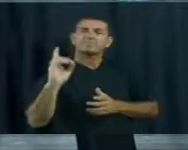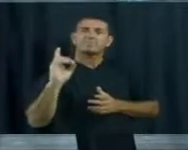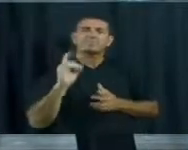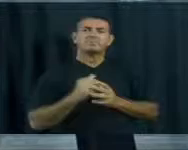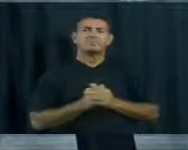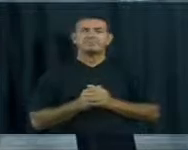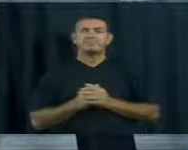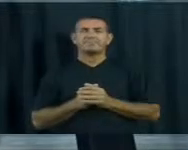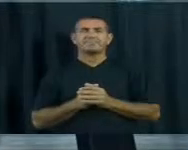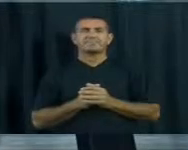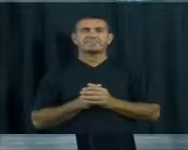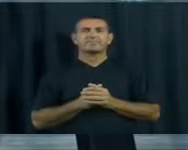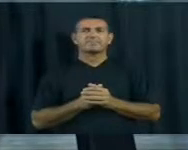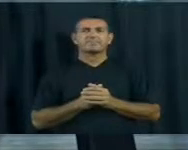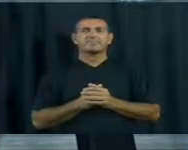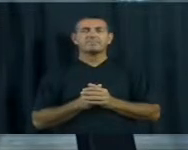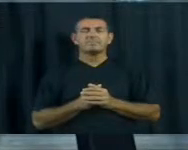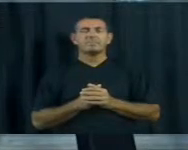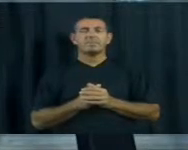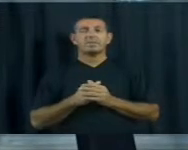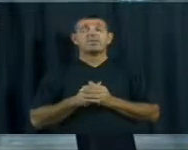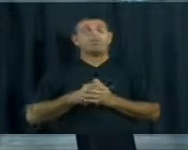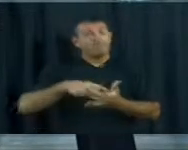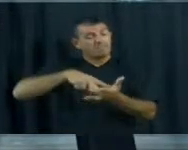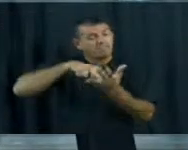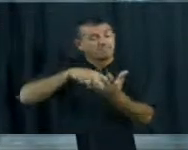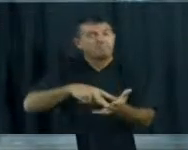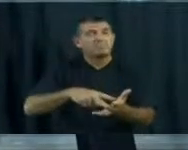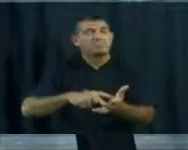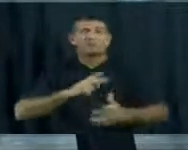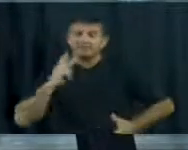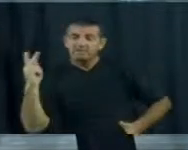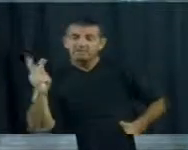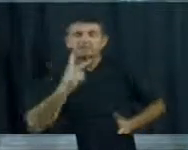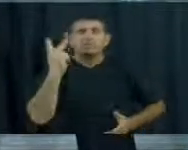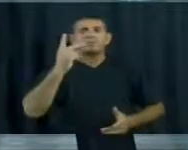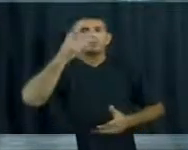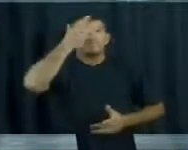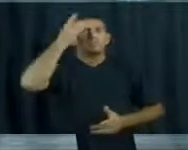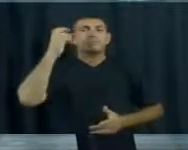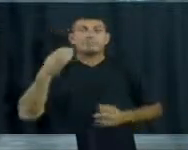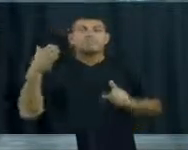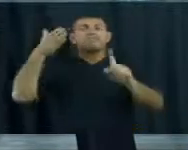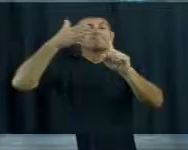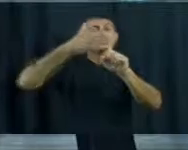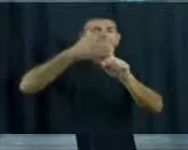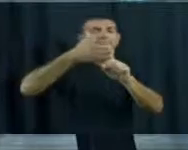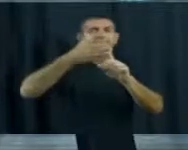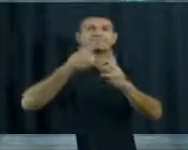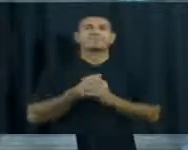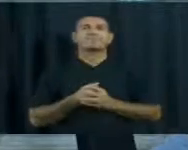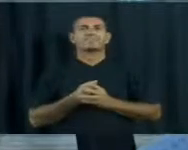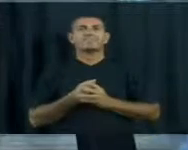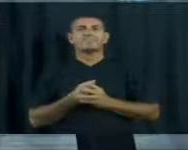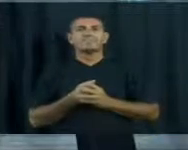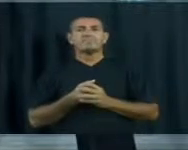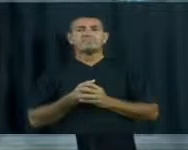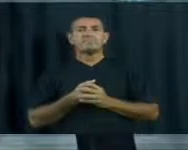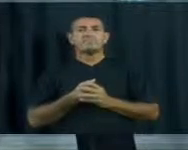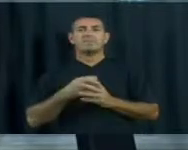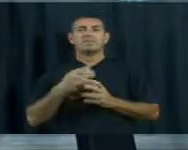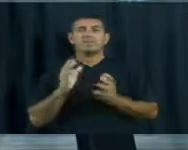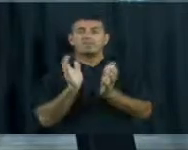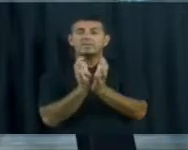toda uma fortaleza assim, né, de referência à pessoa com deficiência, eu vou te dar um exemplo. A gente tem a Casa de Apoio à